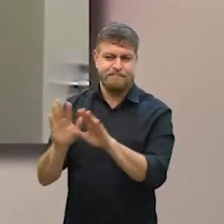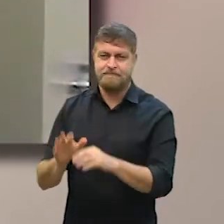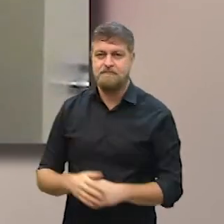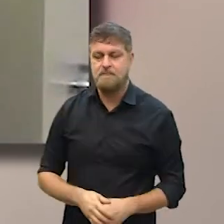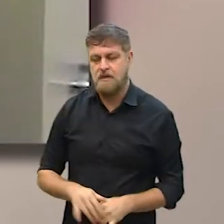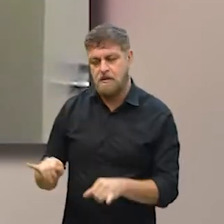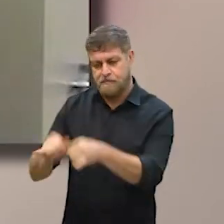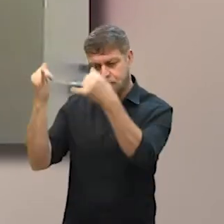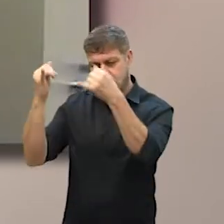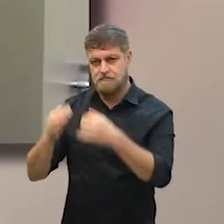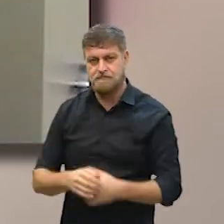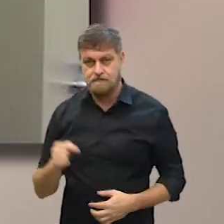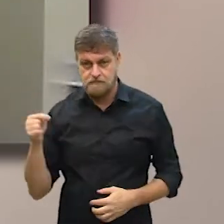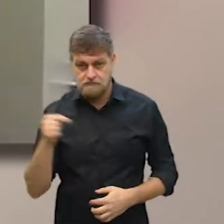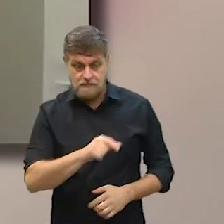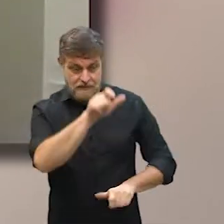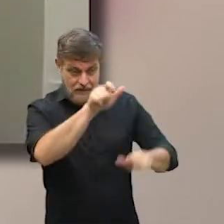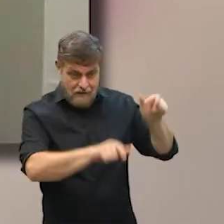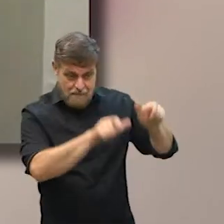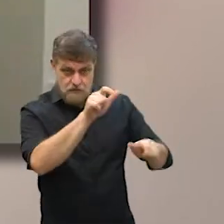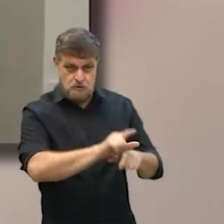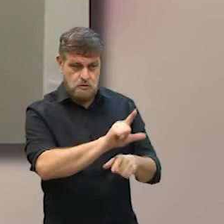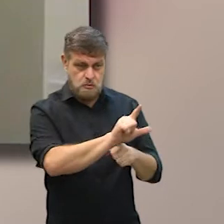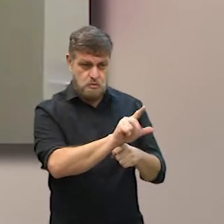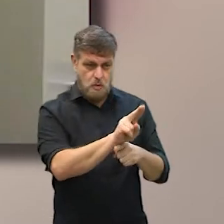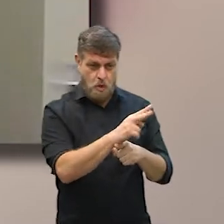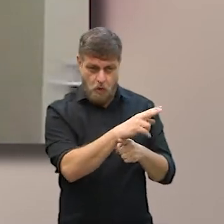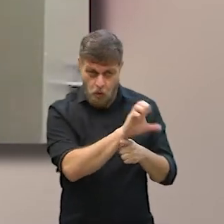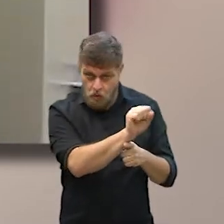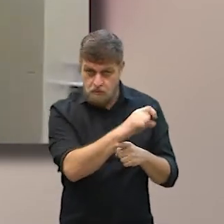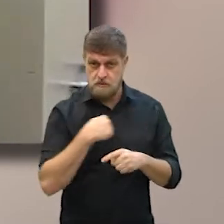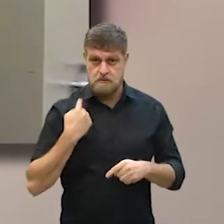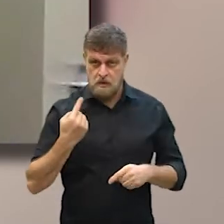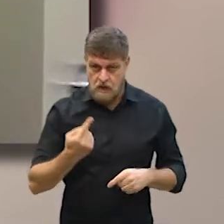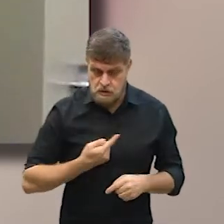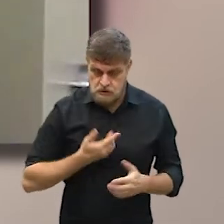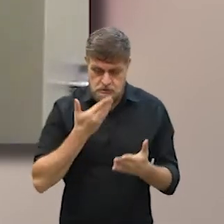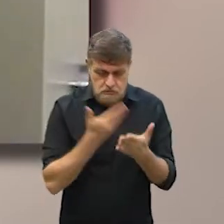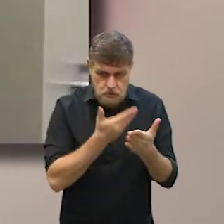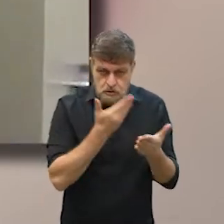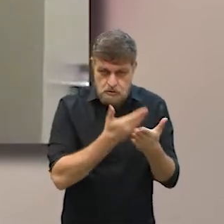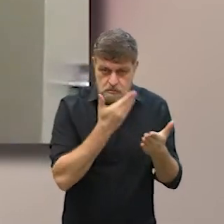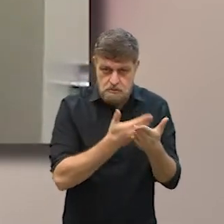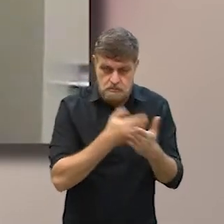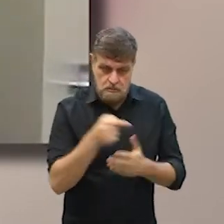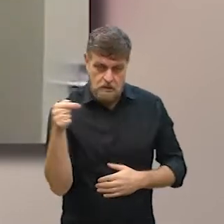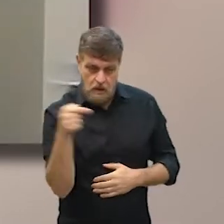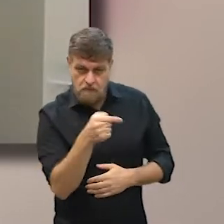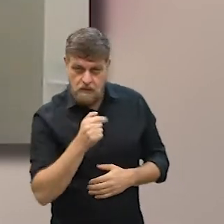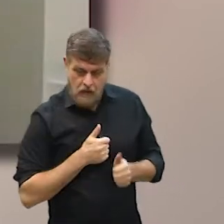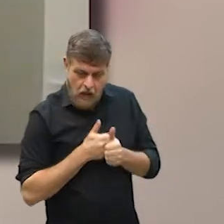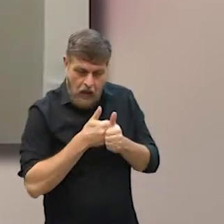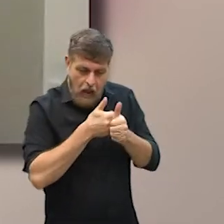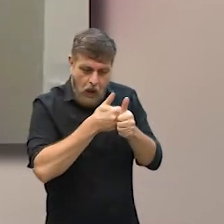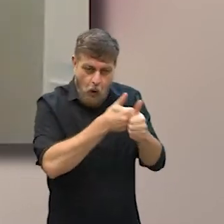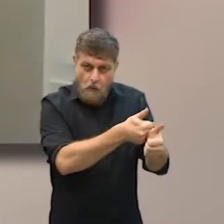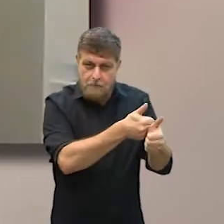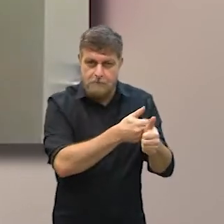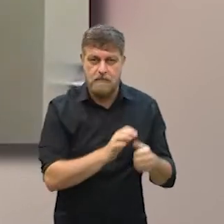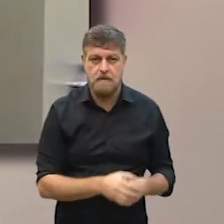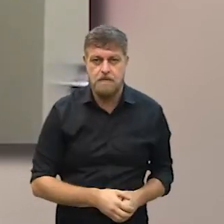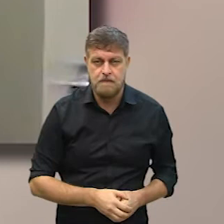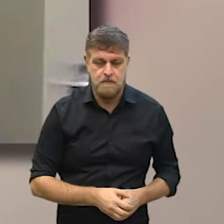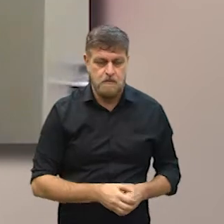leva à doença grave na verdade nosso a Ciência nossa sociedade brasileira de reumatologia fizemos um estudo o G1